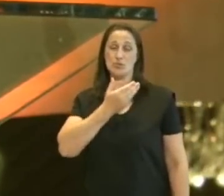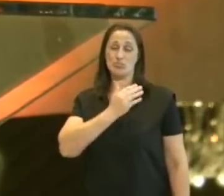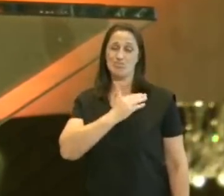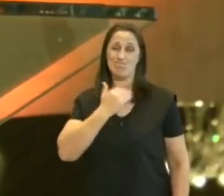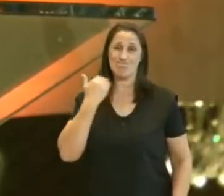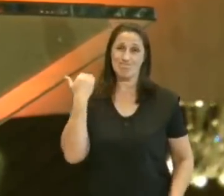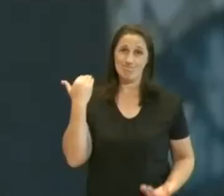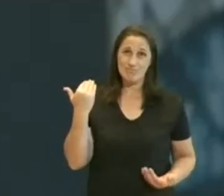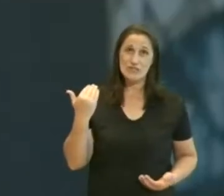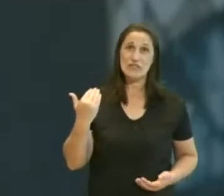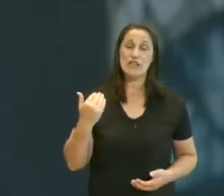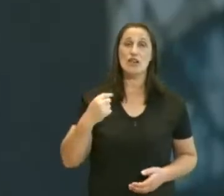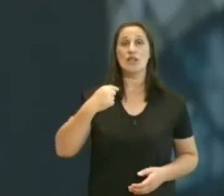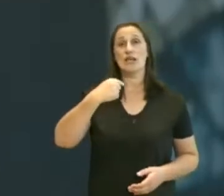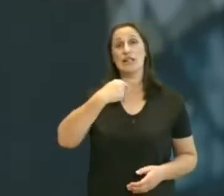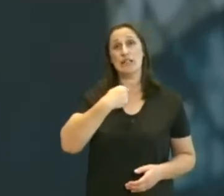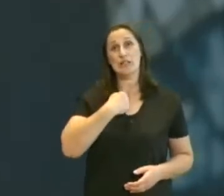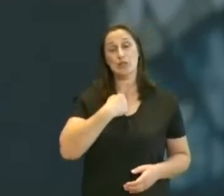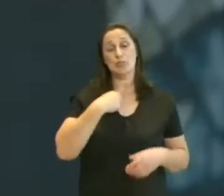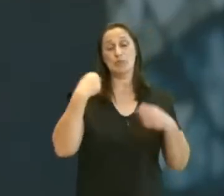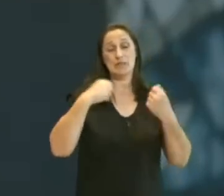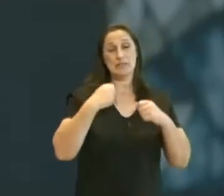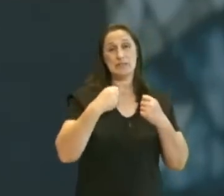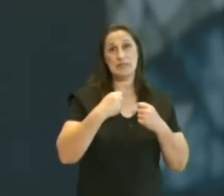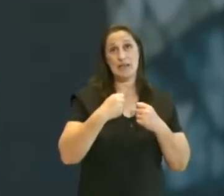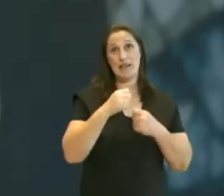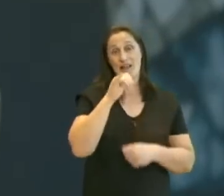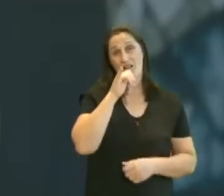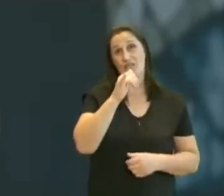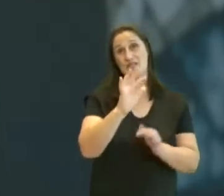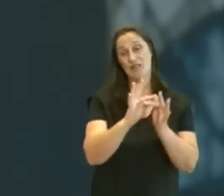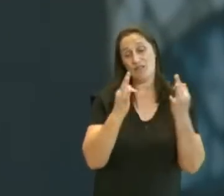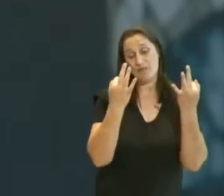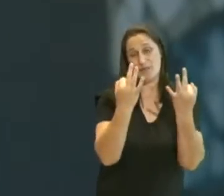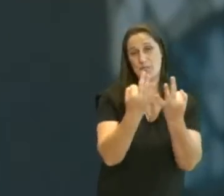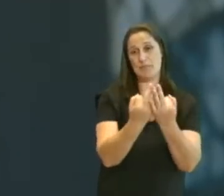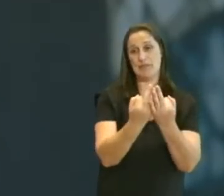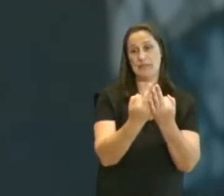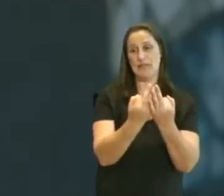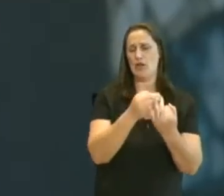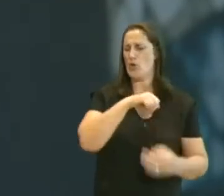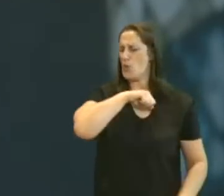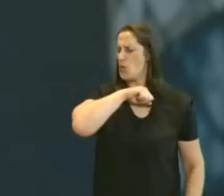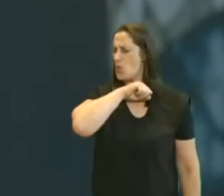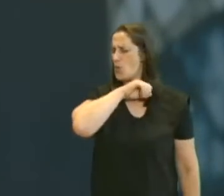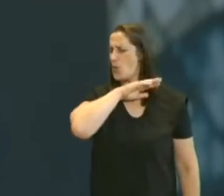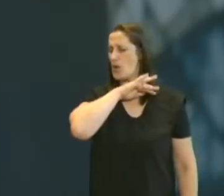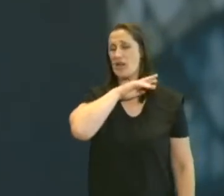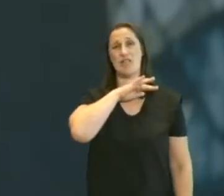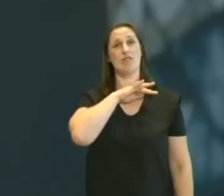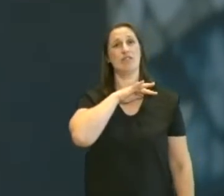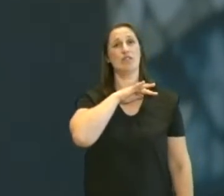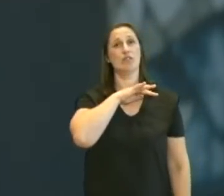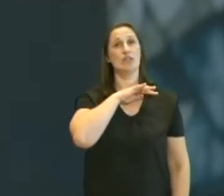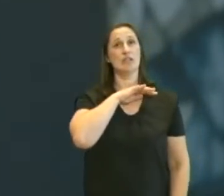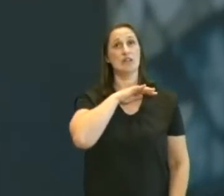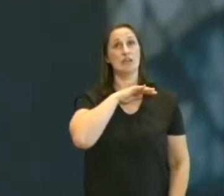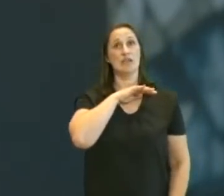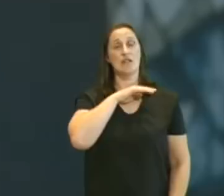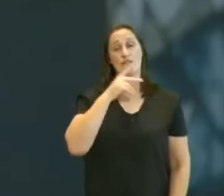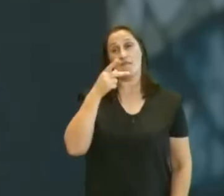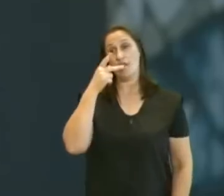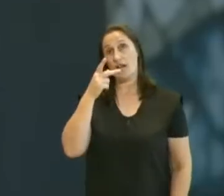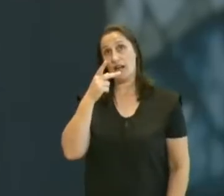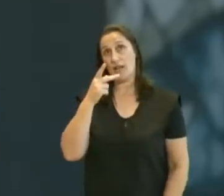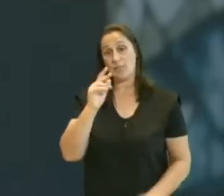sua esposa no hospital. Coisa horrível, você chegar para um familiar e dizer: olha, faleceu.